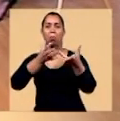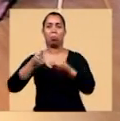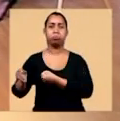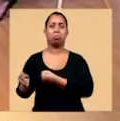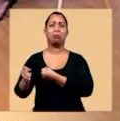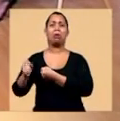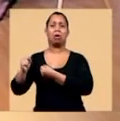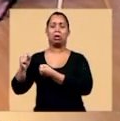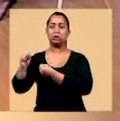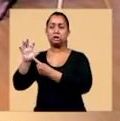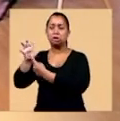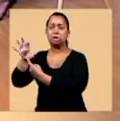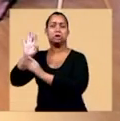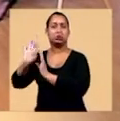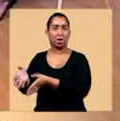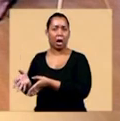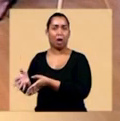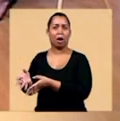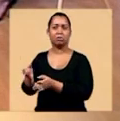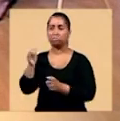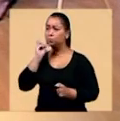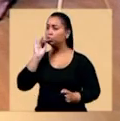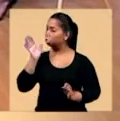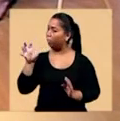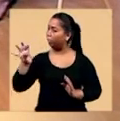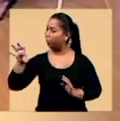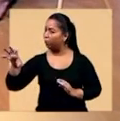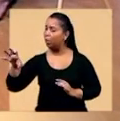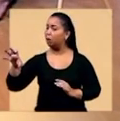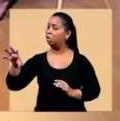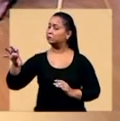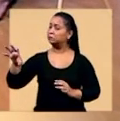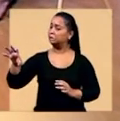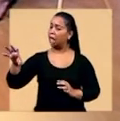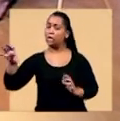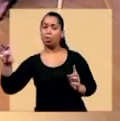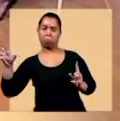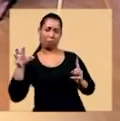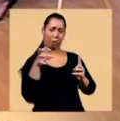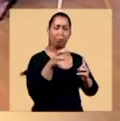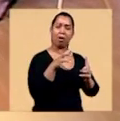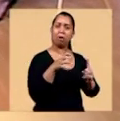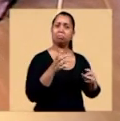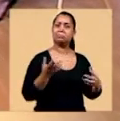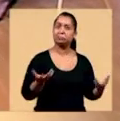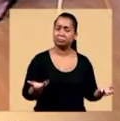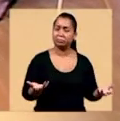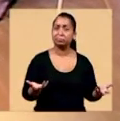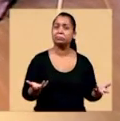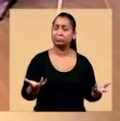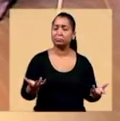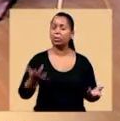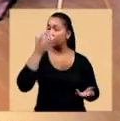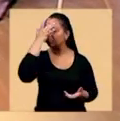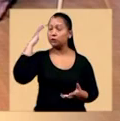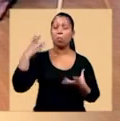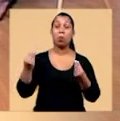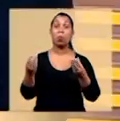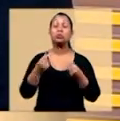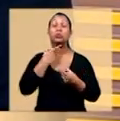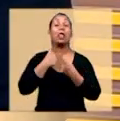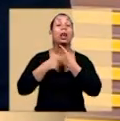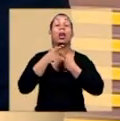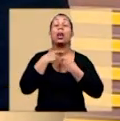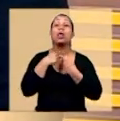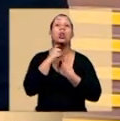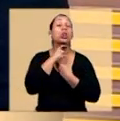essa reprodução, às vezes, de achar que aquilo foi normal, eu pratico também e não sai daqui? Pode também, mas eu vejo assim, que as pessoas